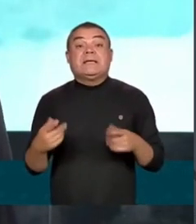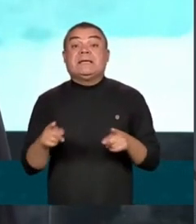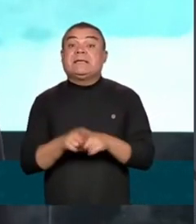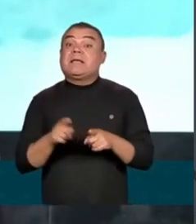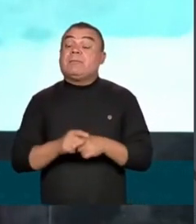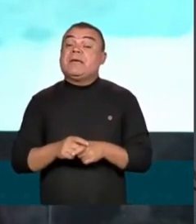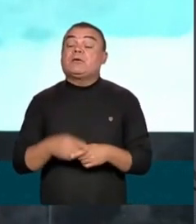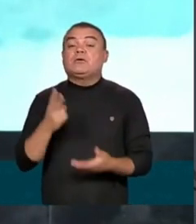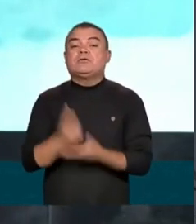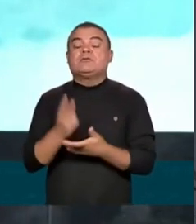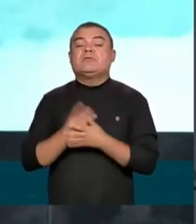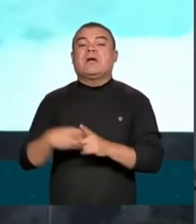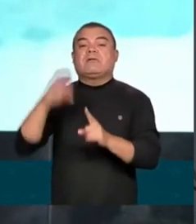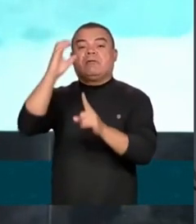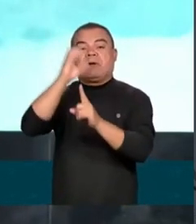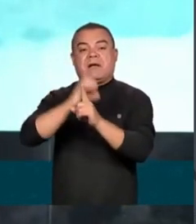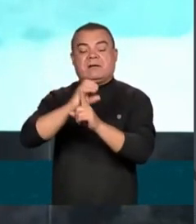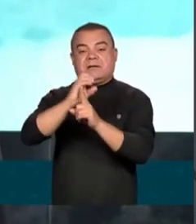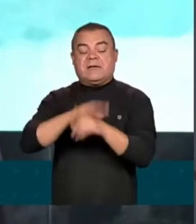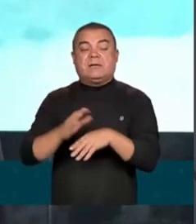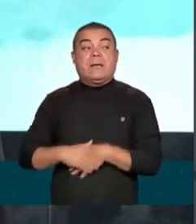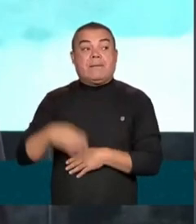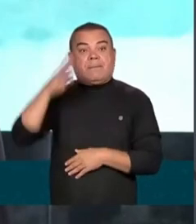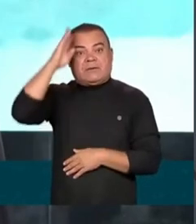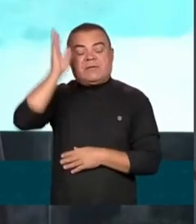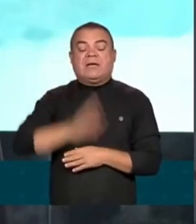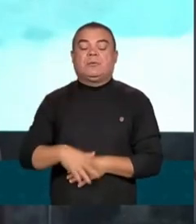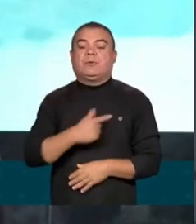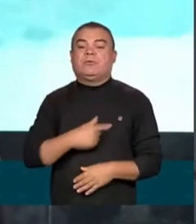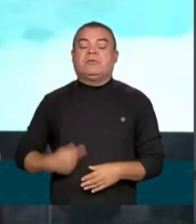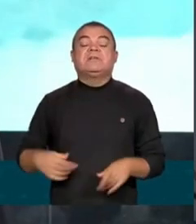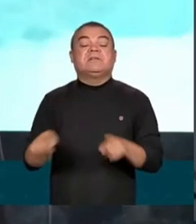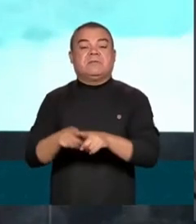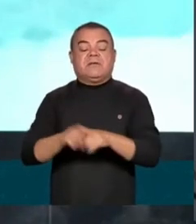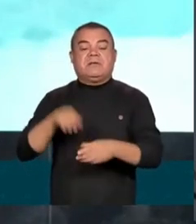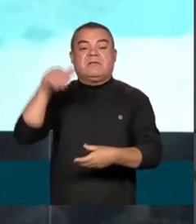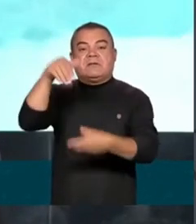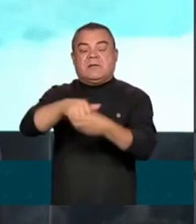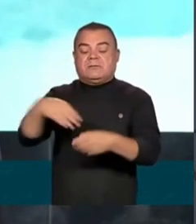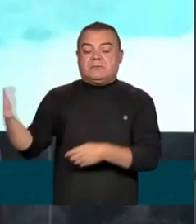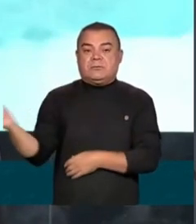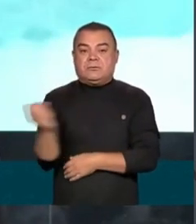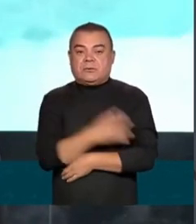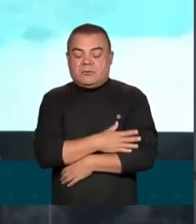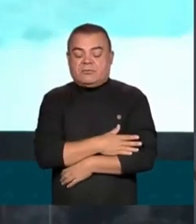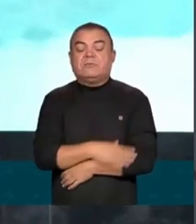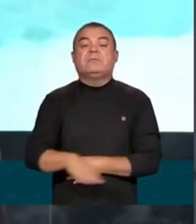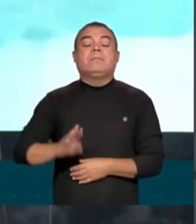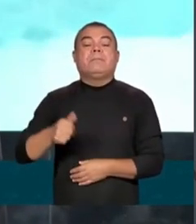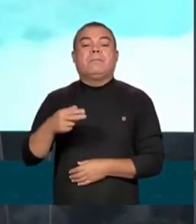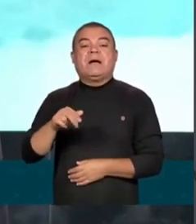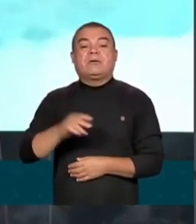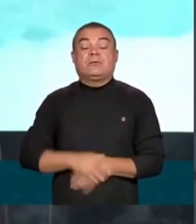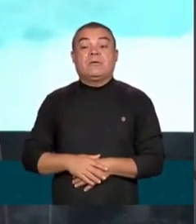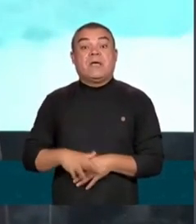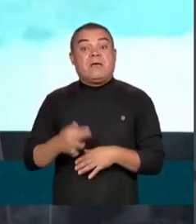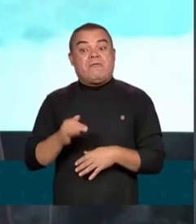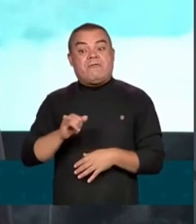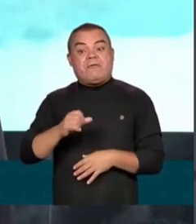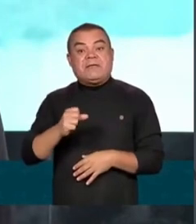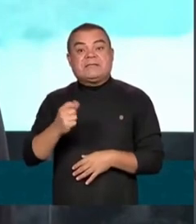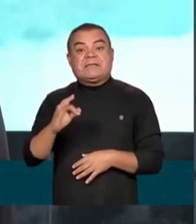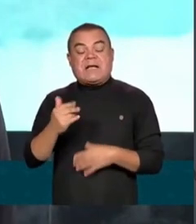e manter o calendário prioritário para o governo também de votação que é do novo mar fiscal que o debate está indo muito